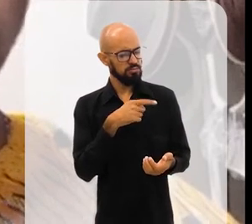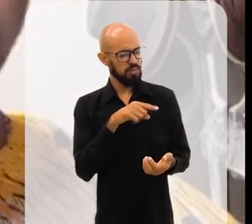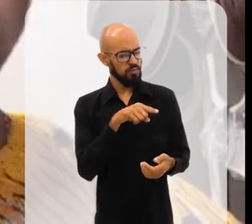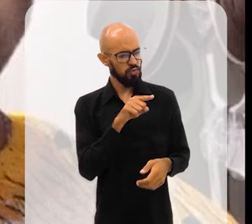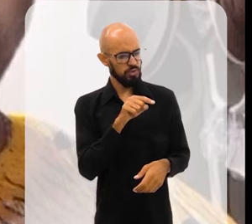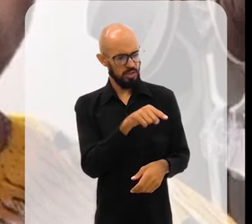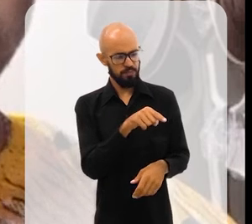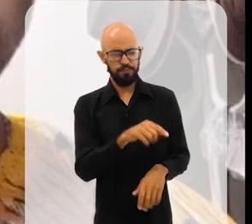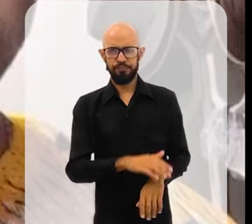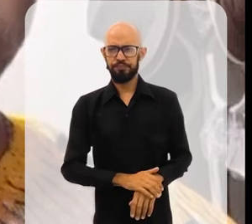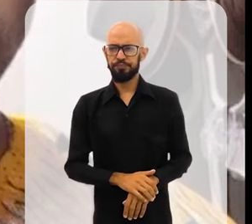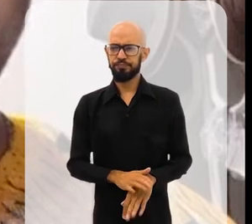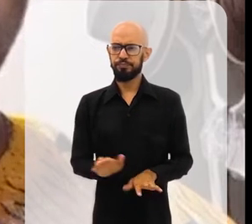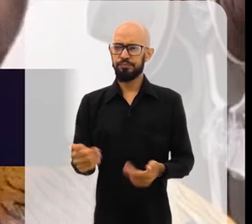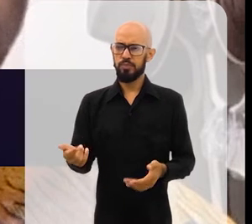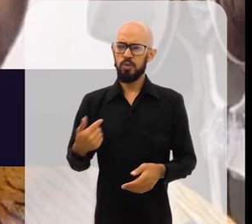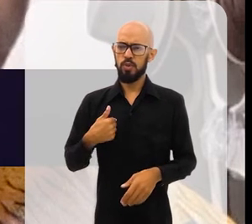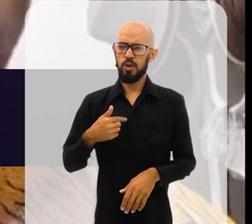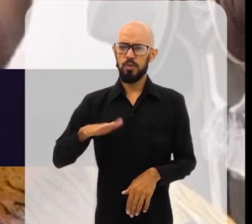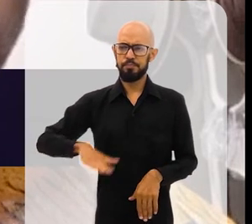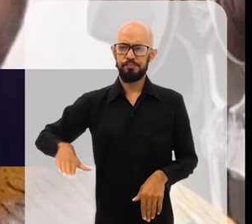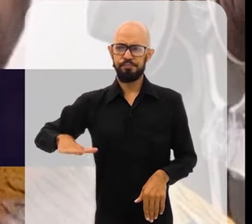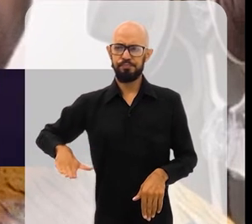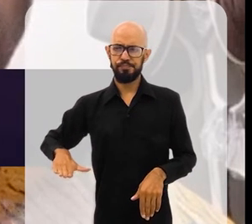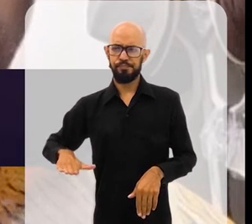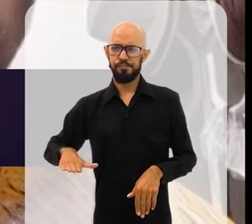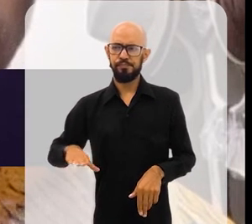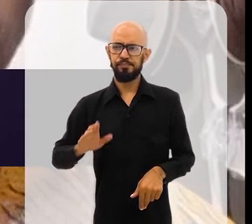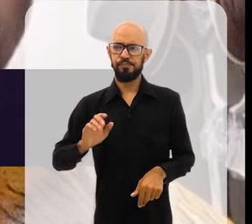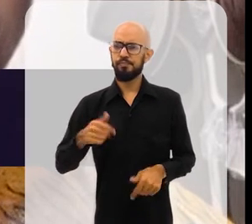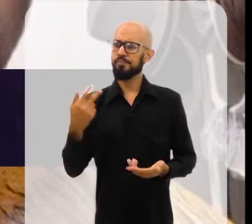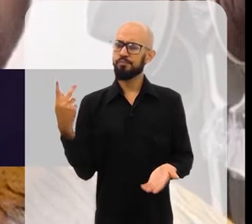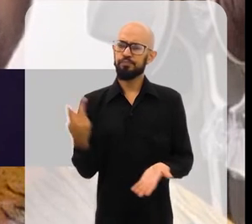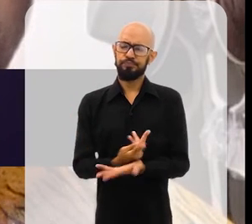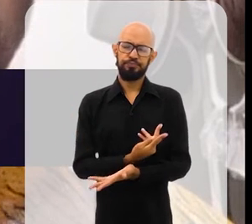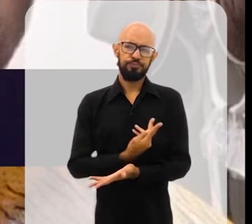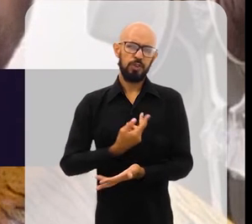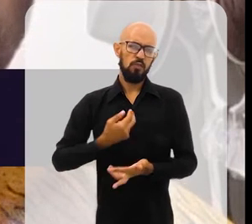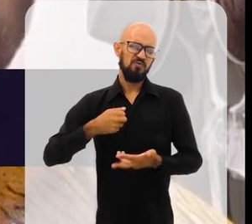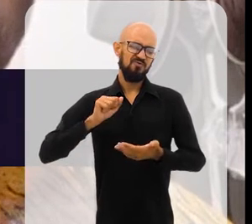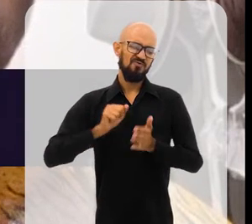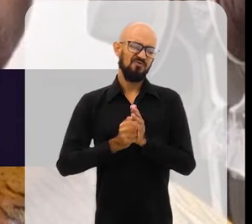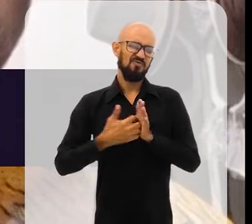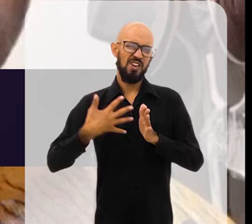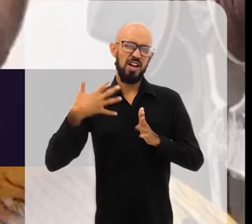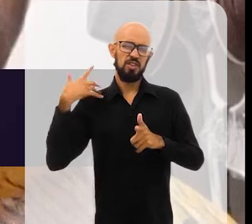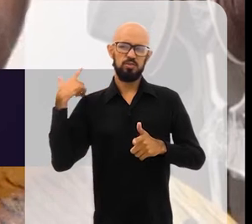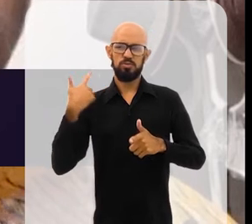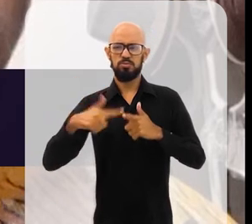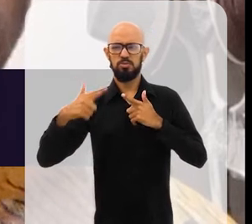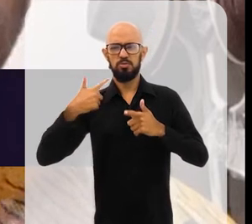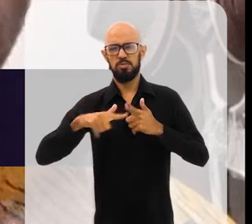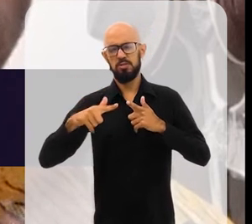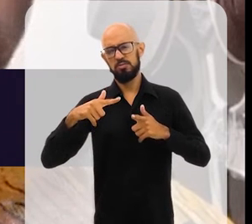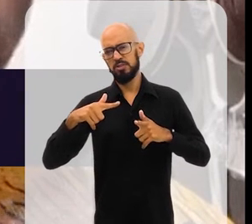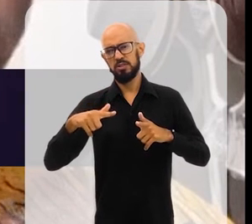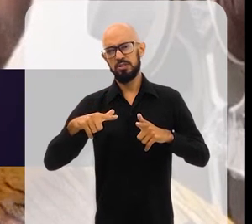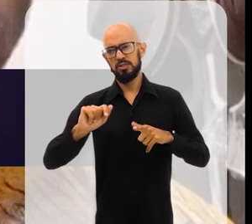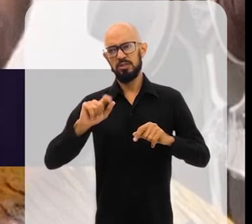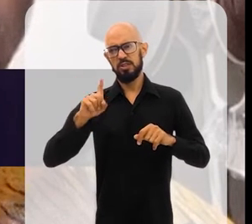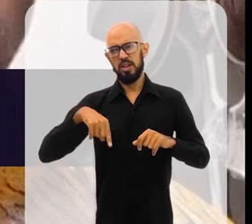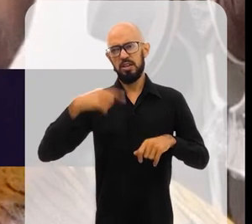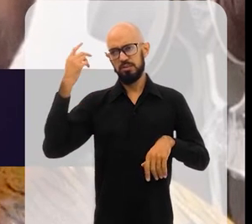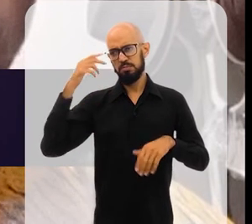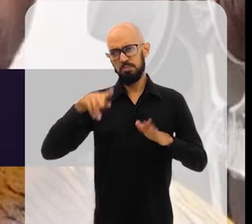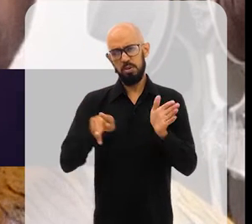Olha, já criança, passei por diversas questões que atravessam todos